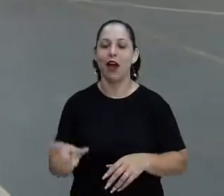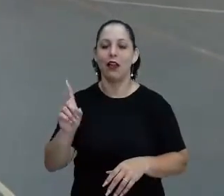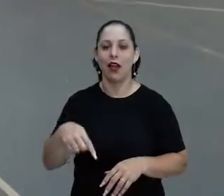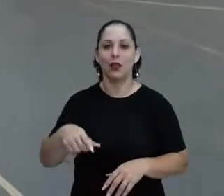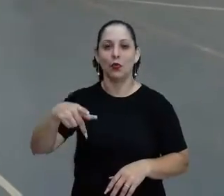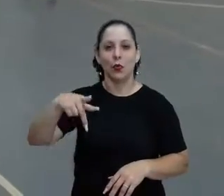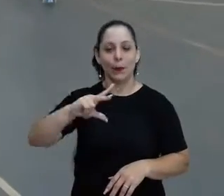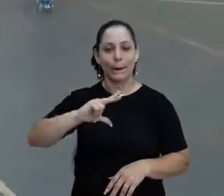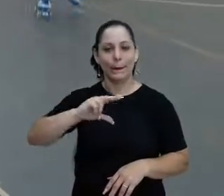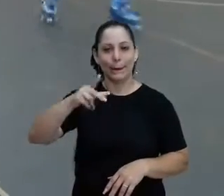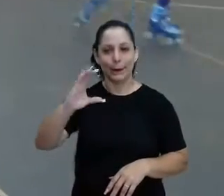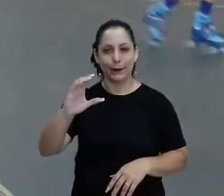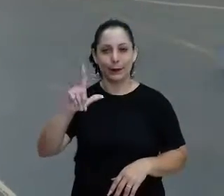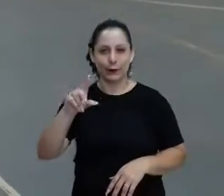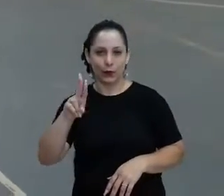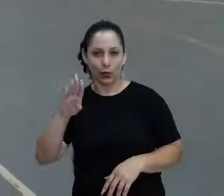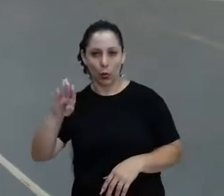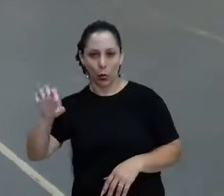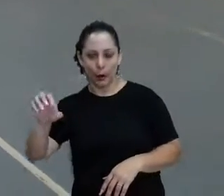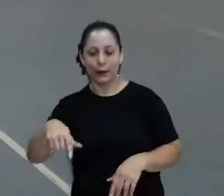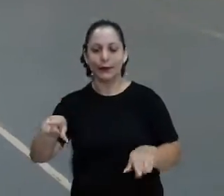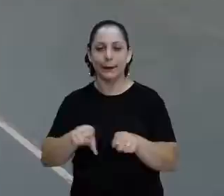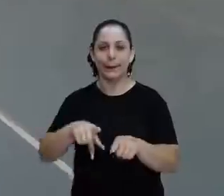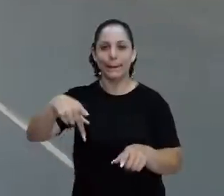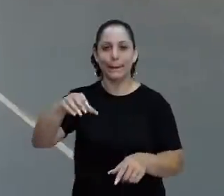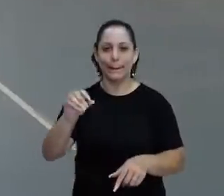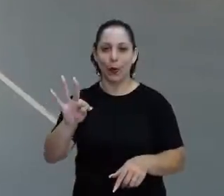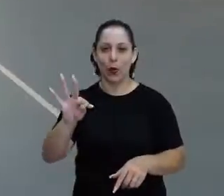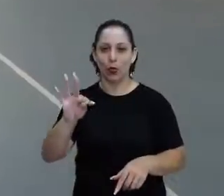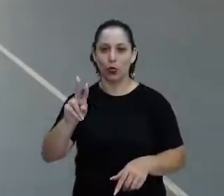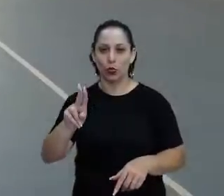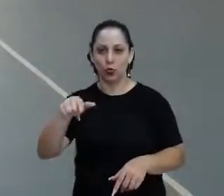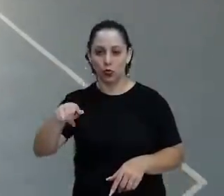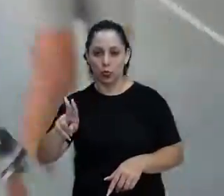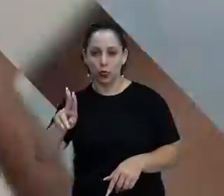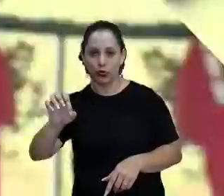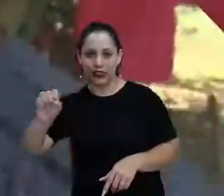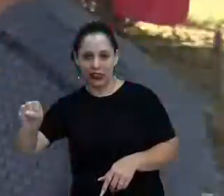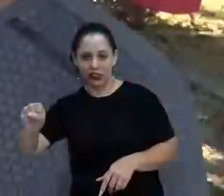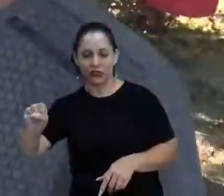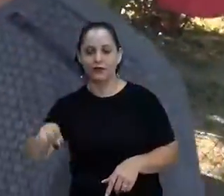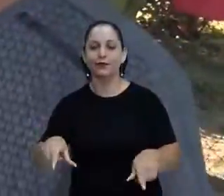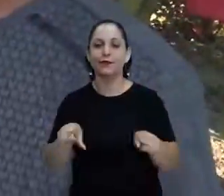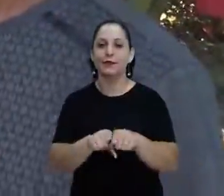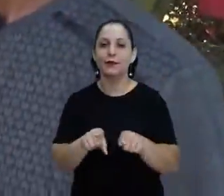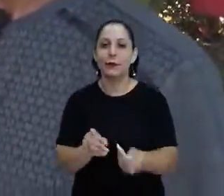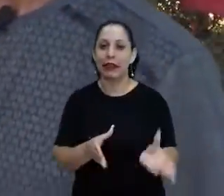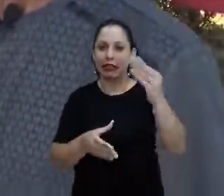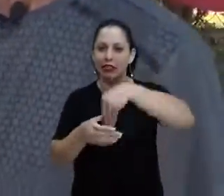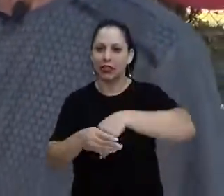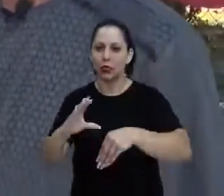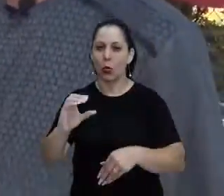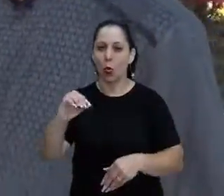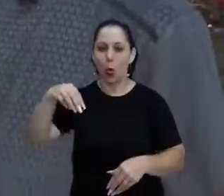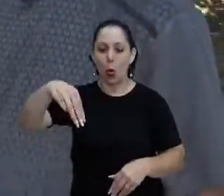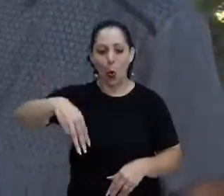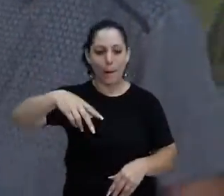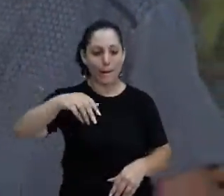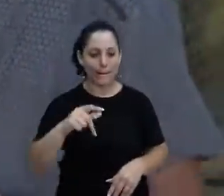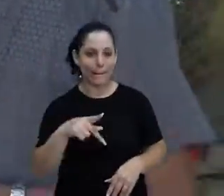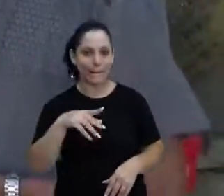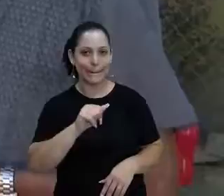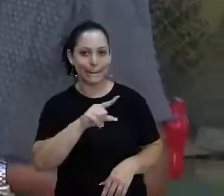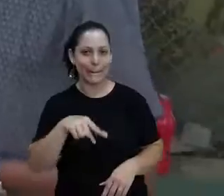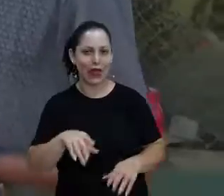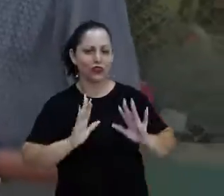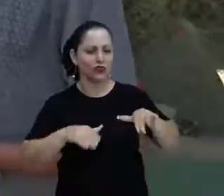no Compaz. No Compaz Suassuna e Compaz do Helder Câmara. Dentro do Compaz, qual a importância que o senhor vê